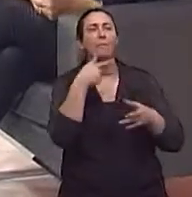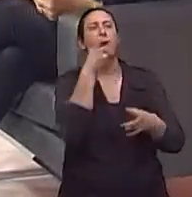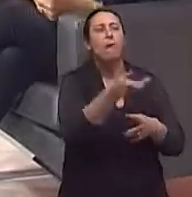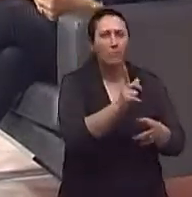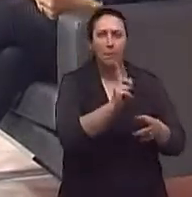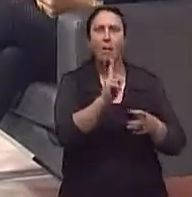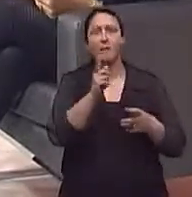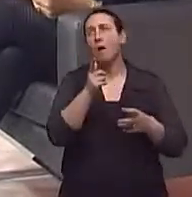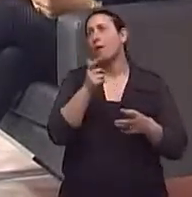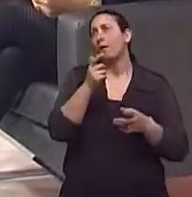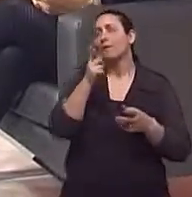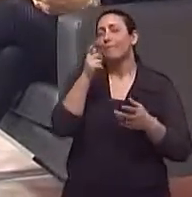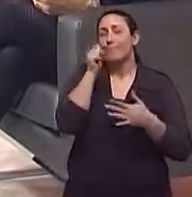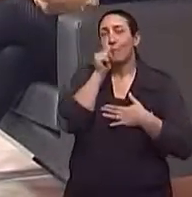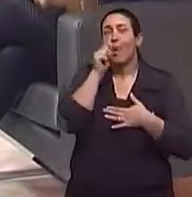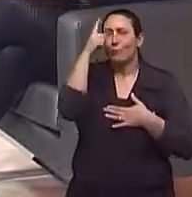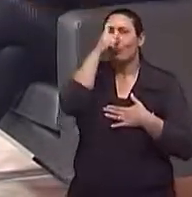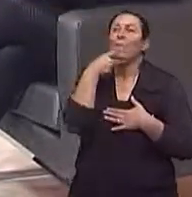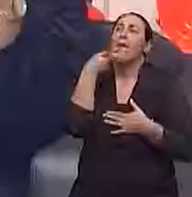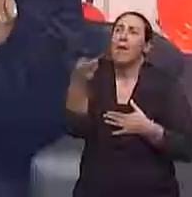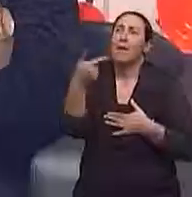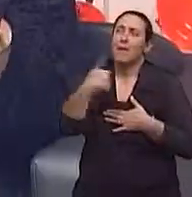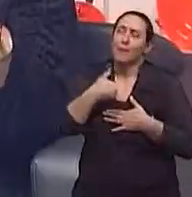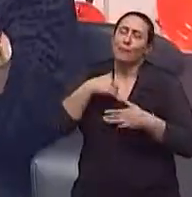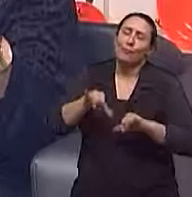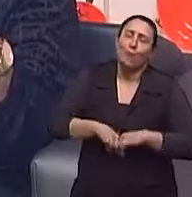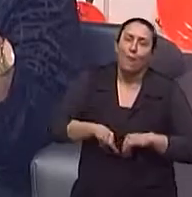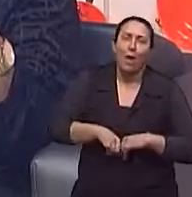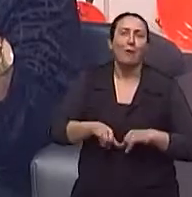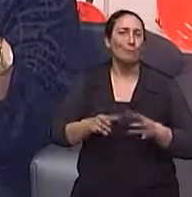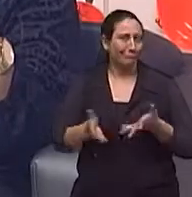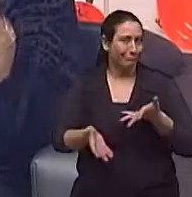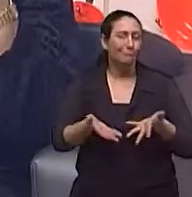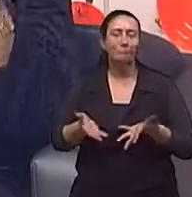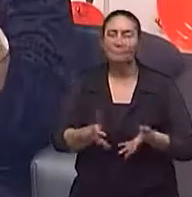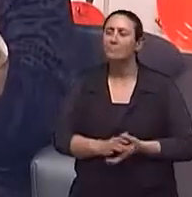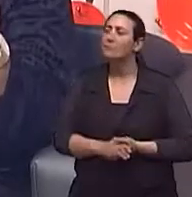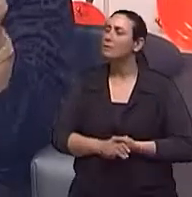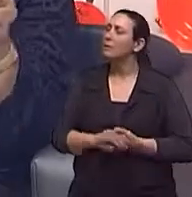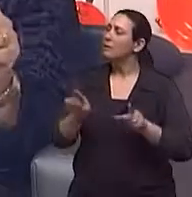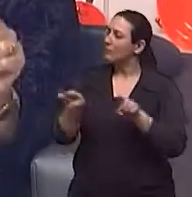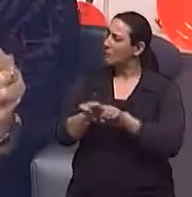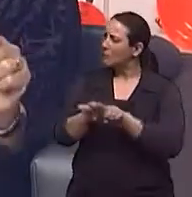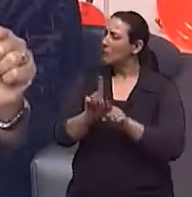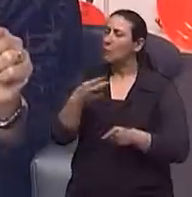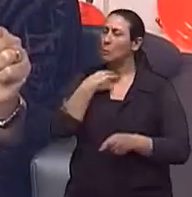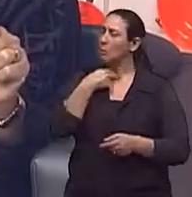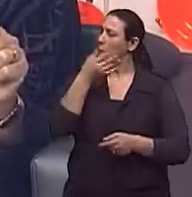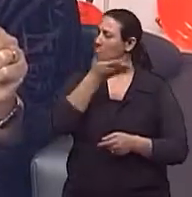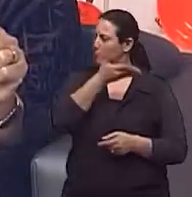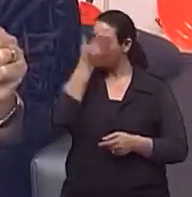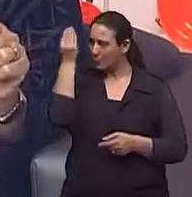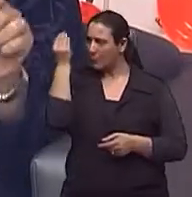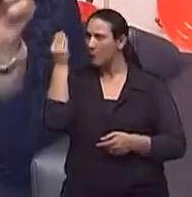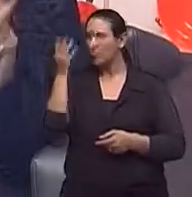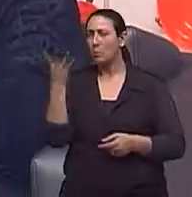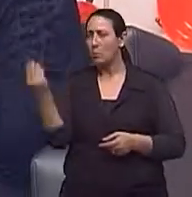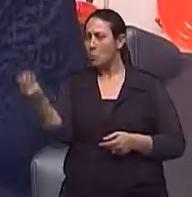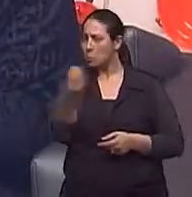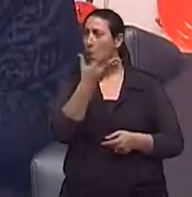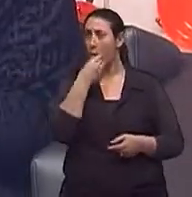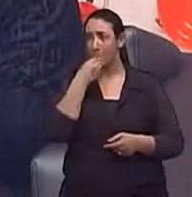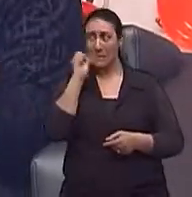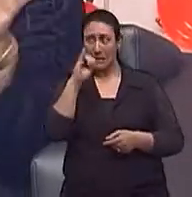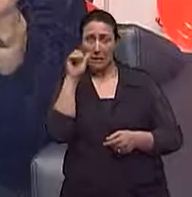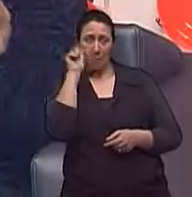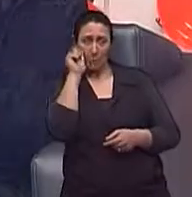facão dizer eu estou sofrendo violência mas não dá para esquecer que os homens também estão sendo beneficiados Olá